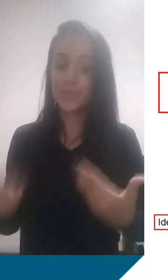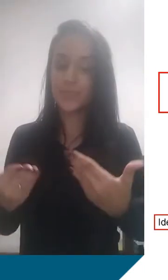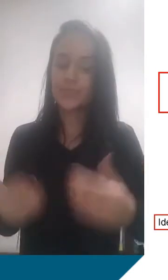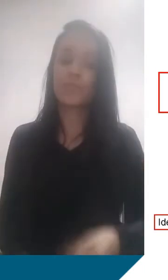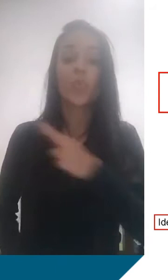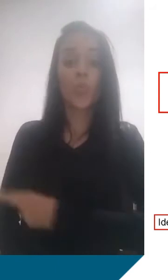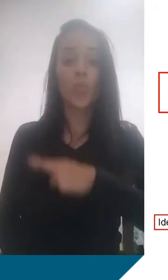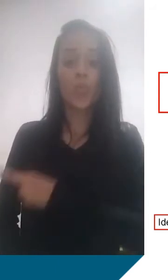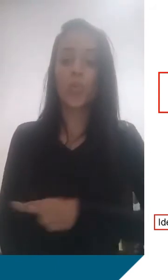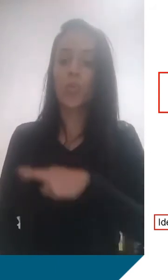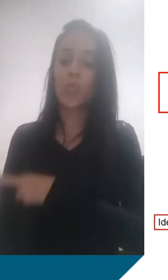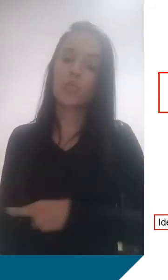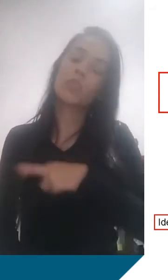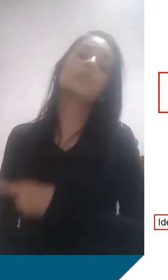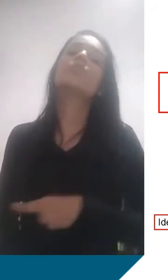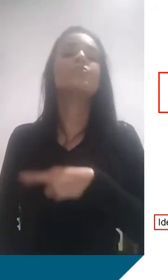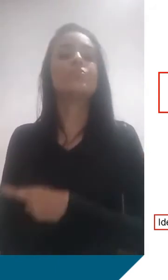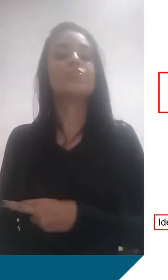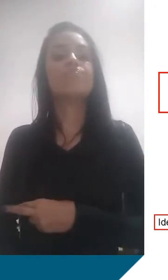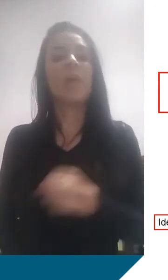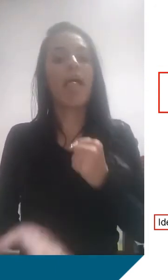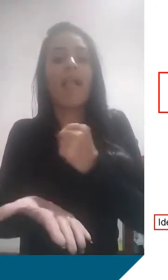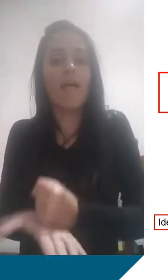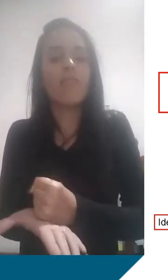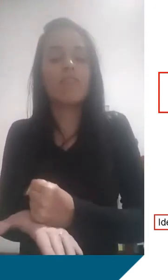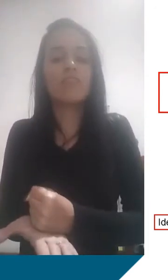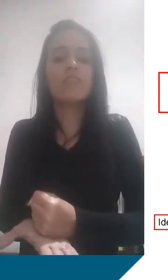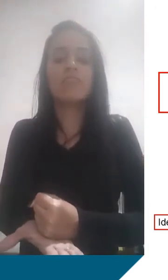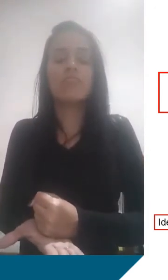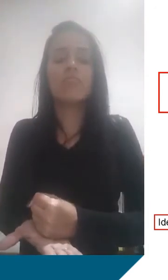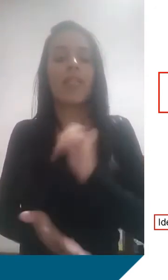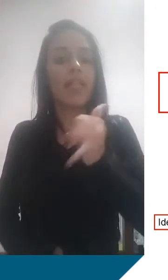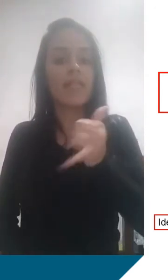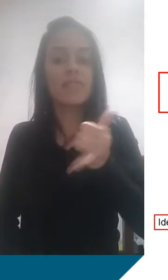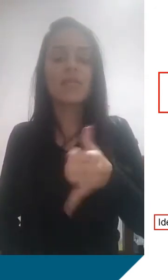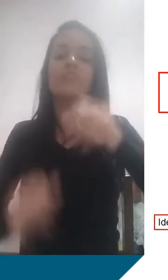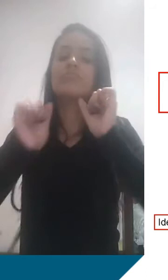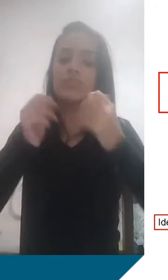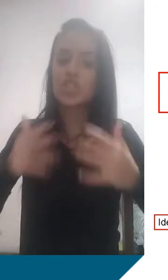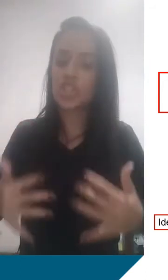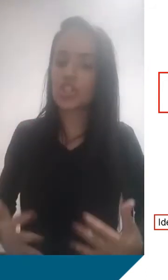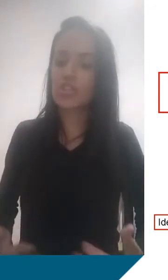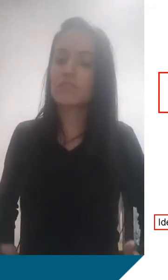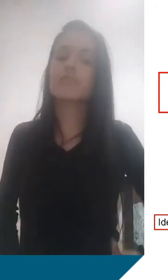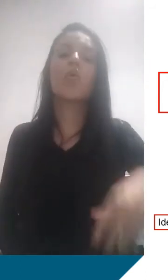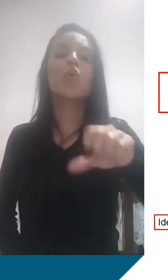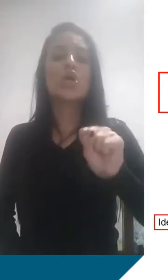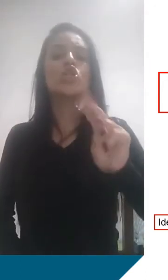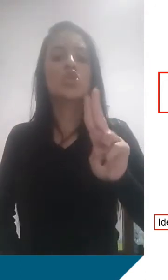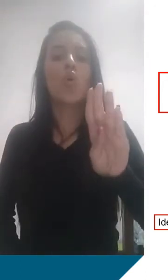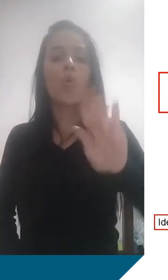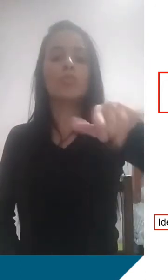Então, o romantismo ele é marcado pela narração, pela descrição, uma descrição mais